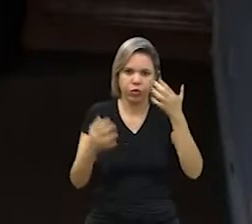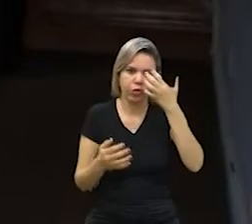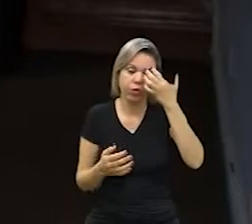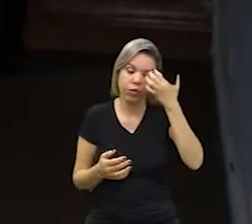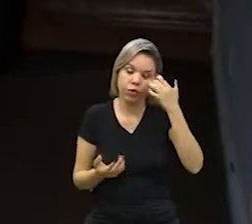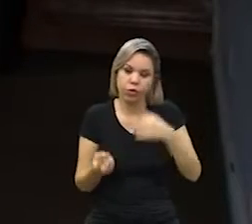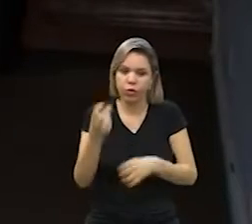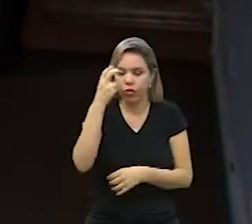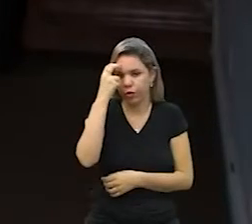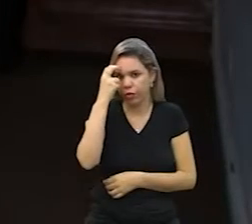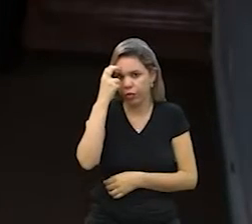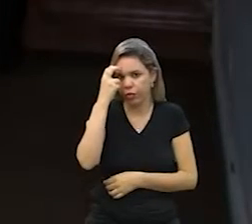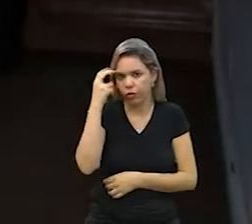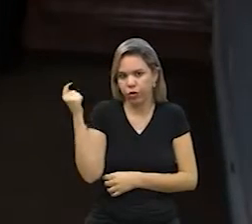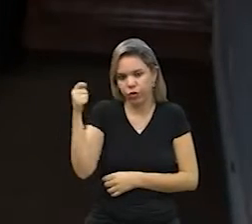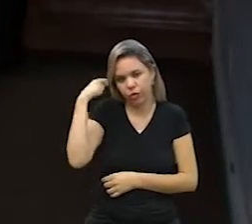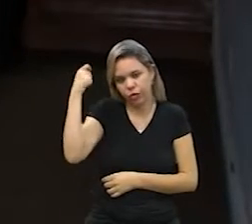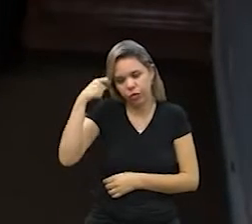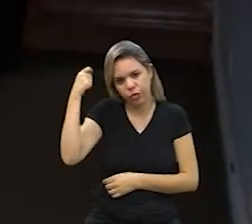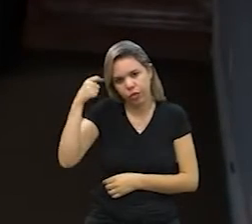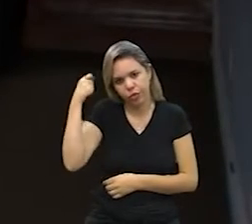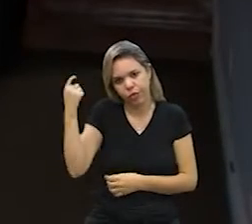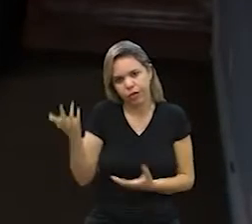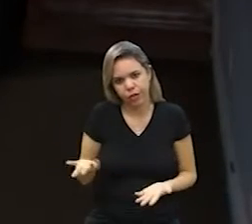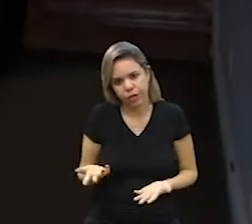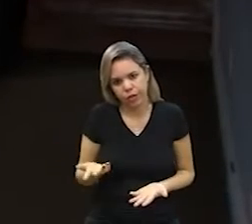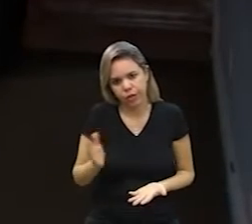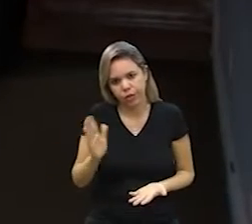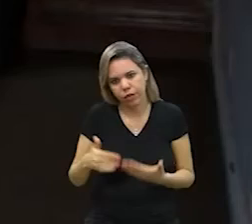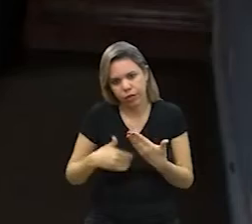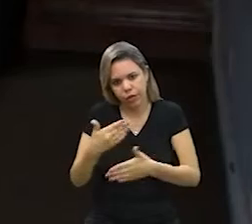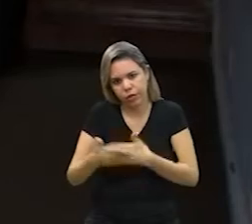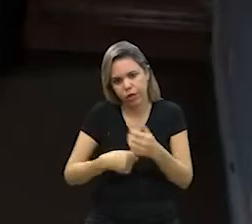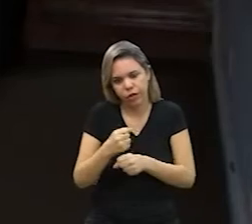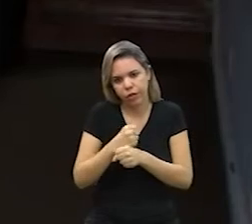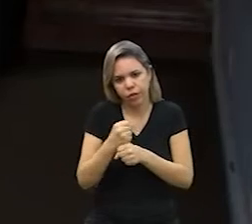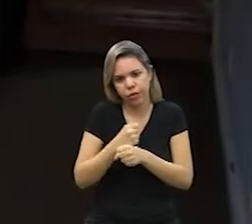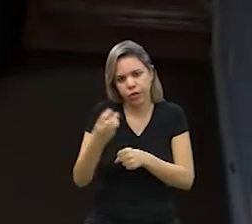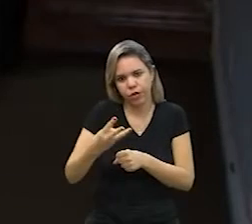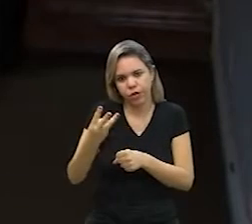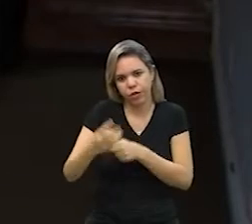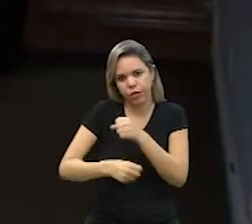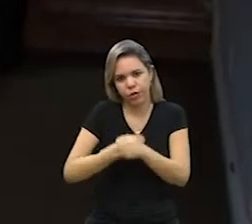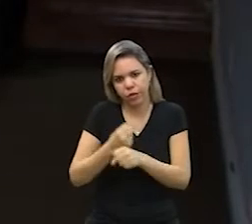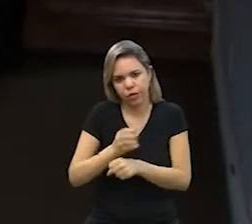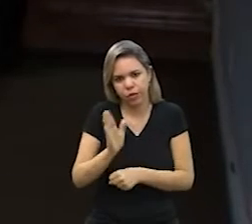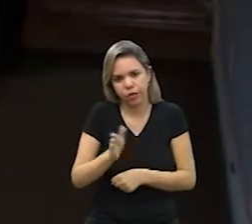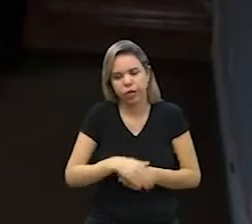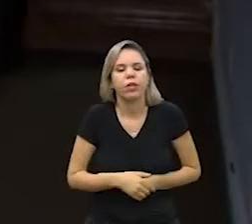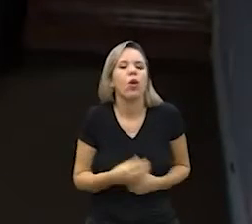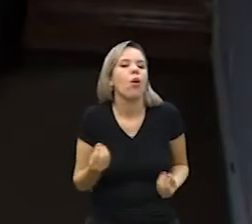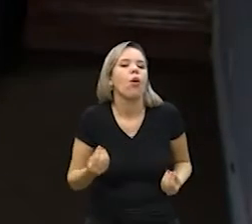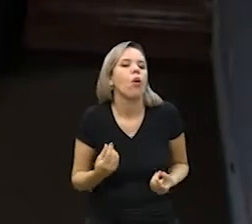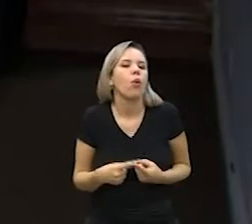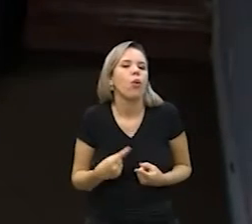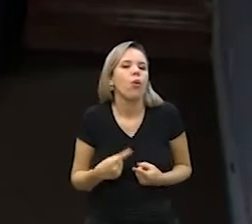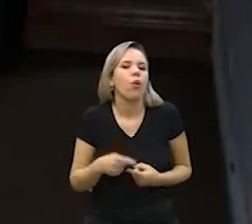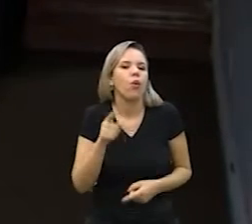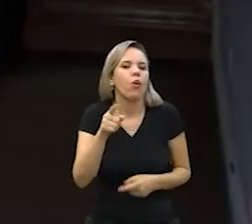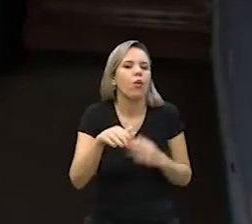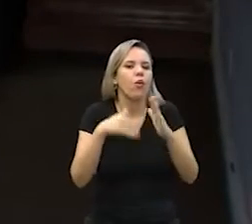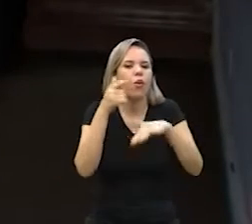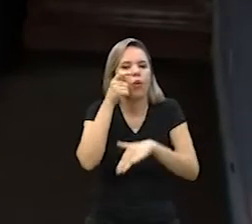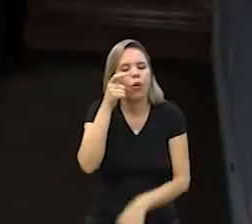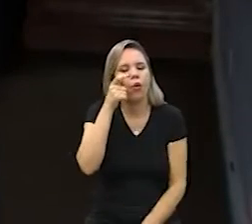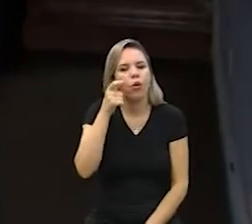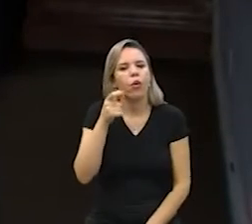festa cultural, artística. Já vem de alguns anos, é o terceiro ano já, né, Lino? Como que o senhor